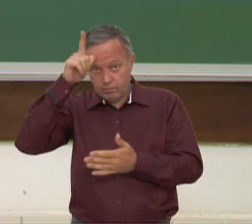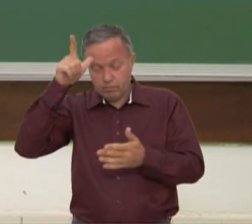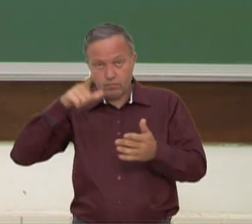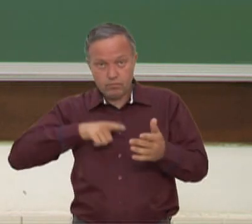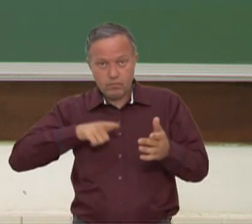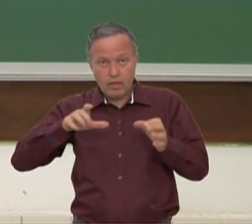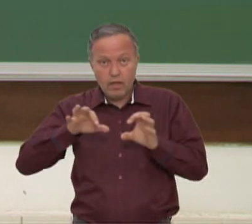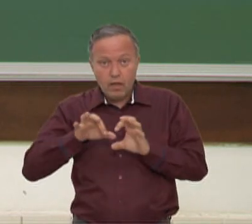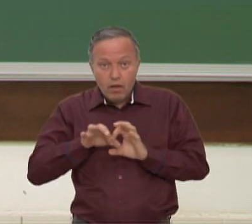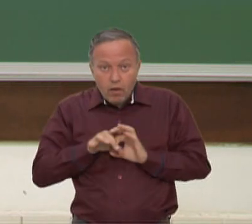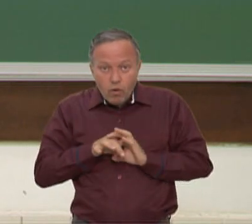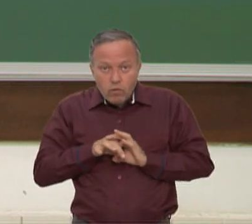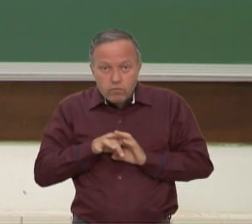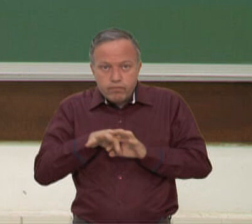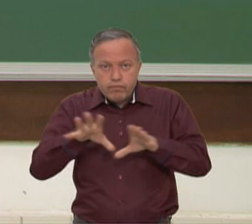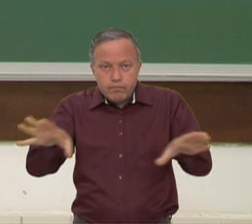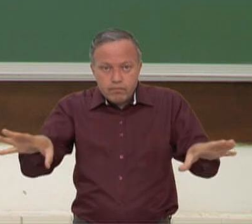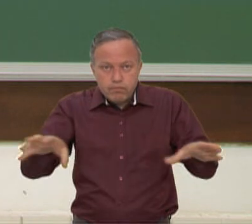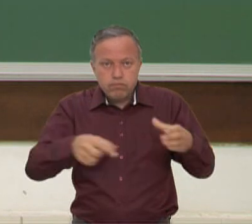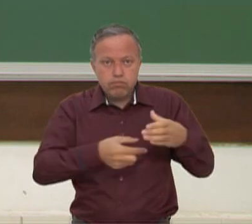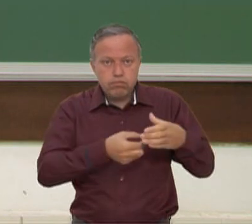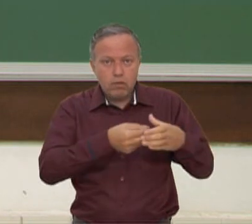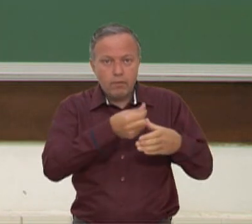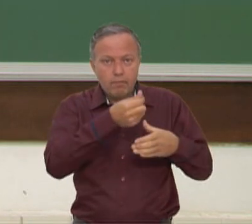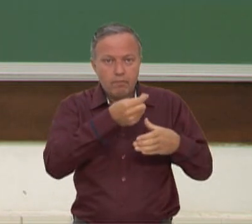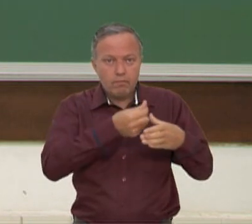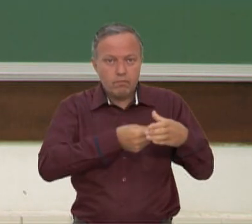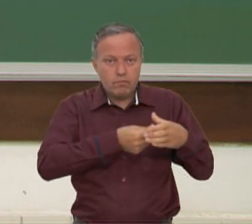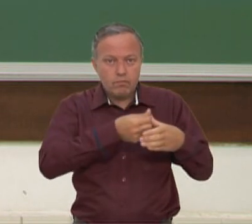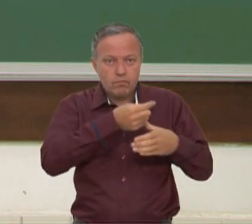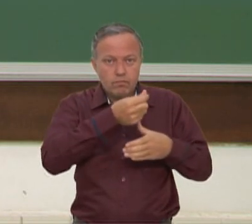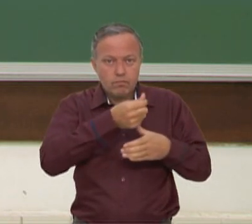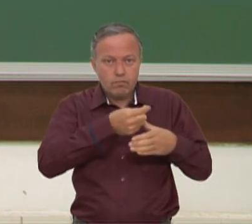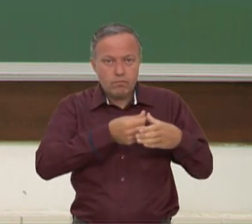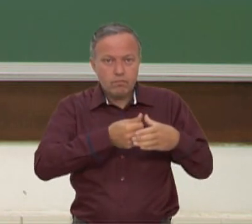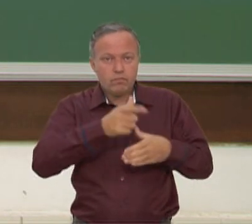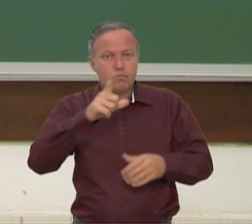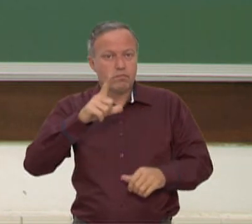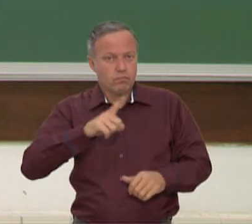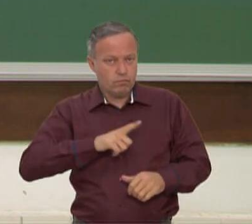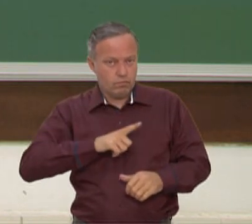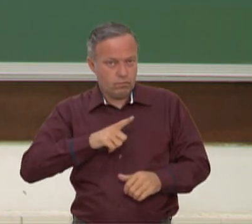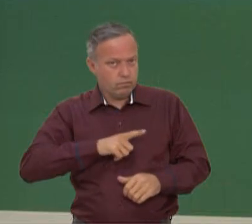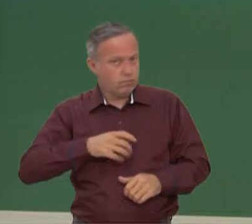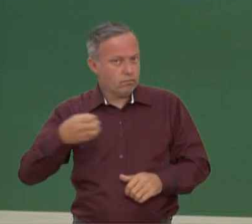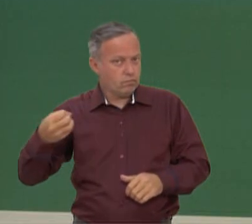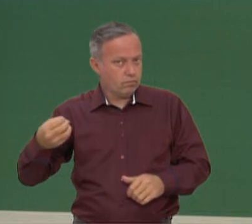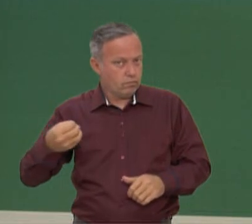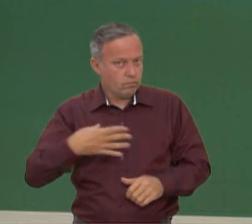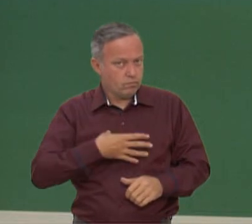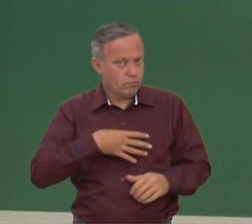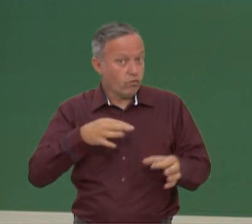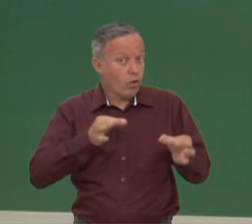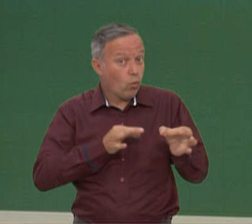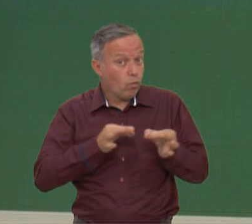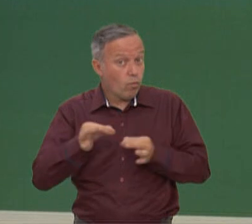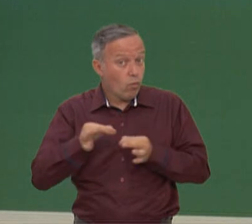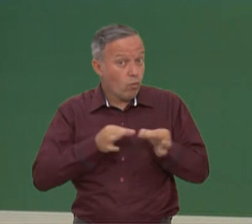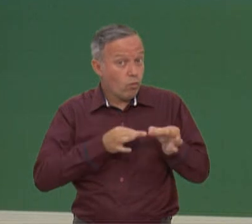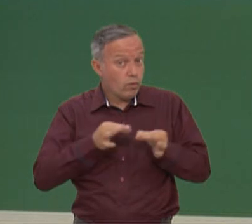expansão do capitalismo. E aí nós temos uma nova ordem mundial, ou seja, nós temos um